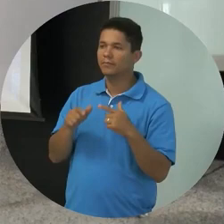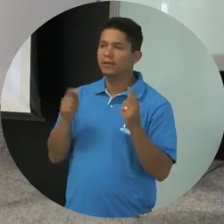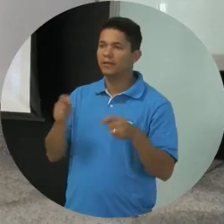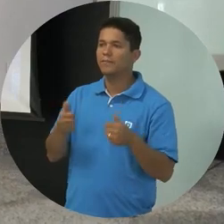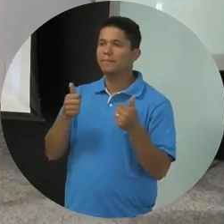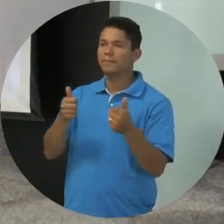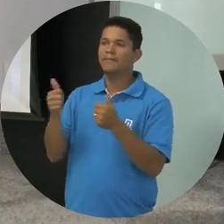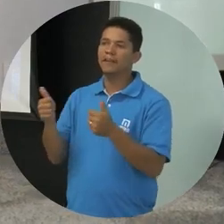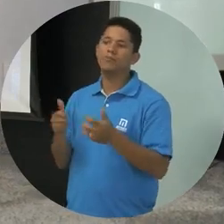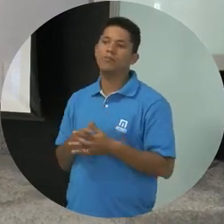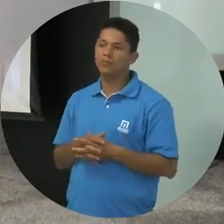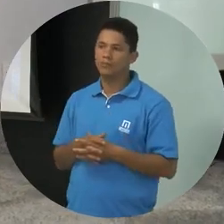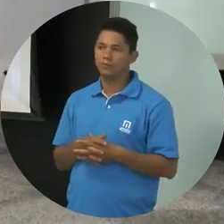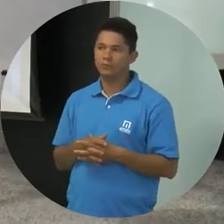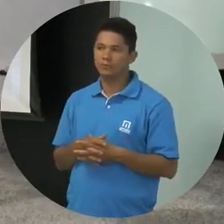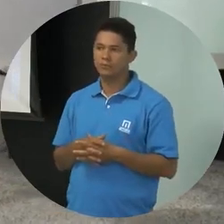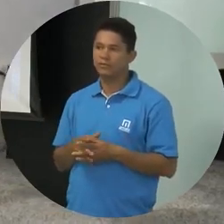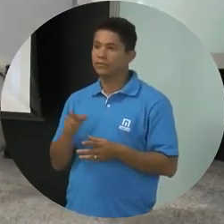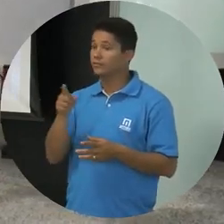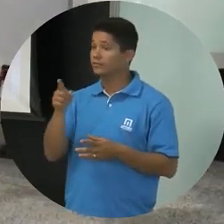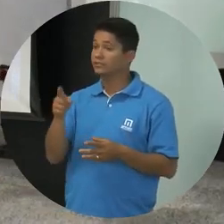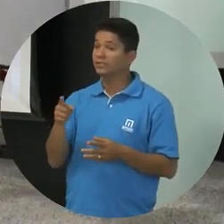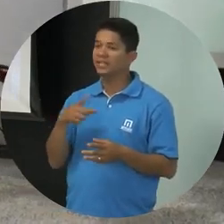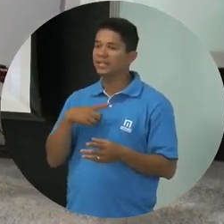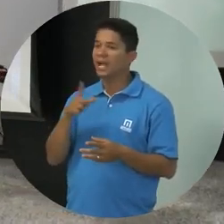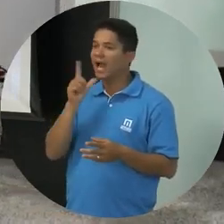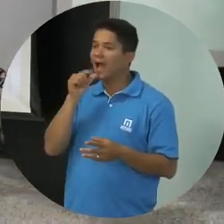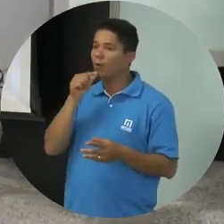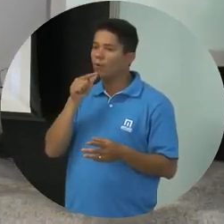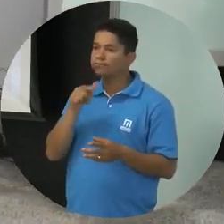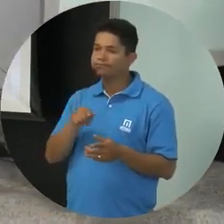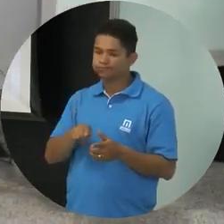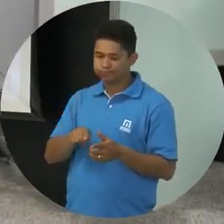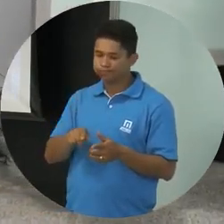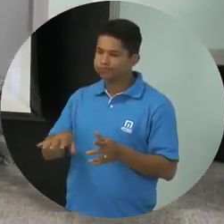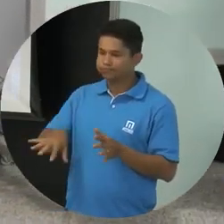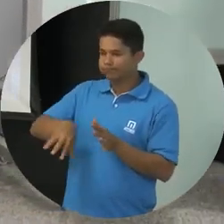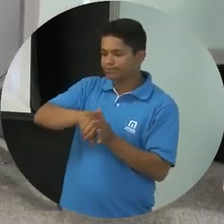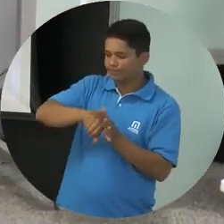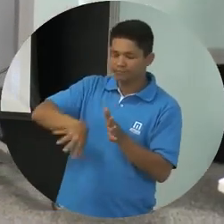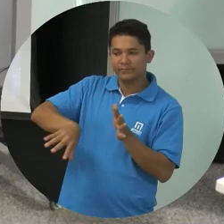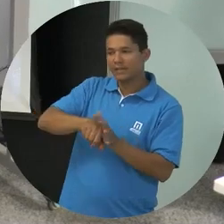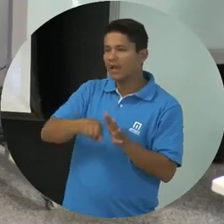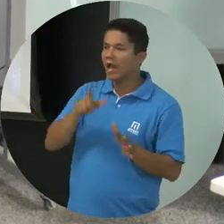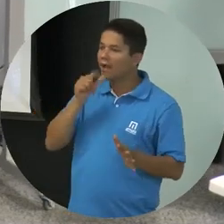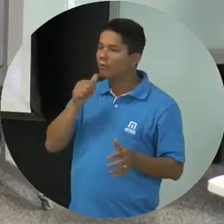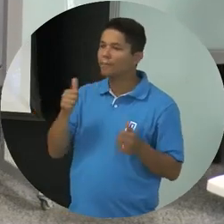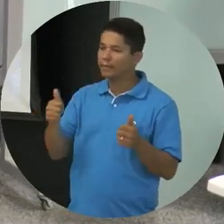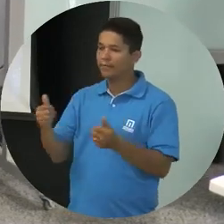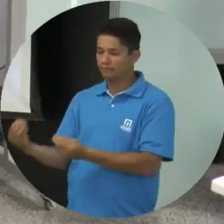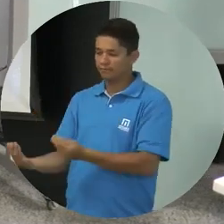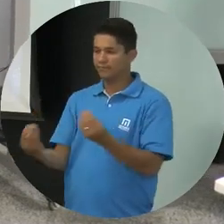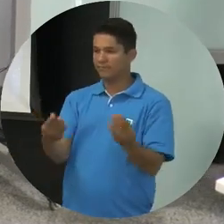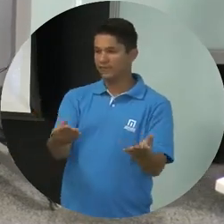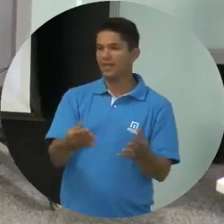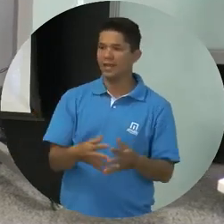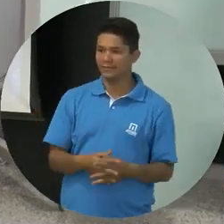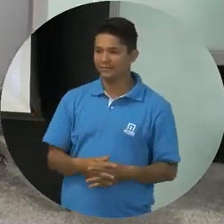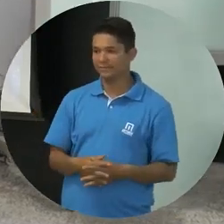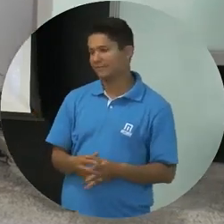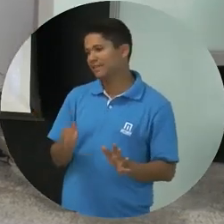viável? Primeiro, quando você tem suprimento de água fornecido pelo cliente, ou seja, você tem uma fonte